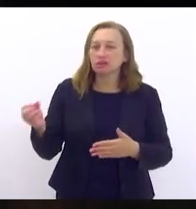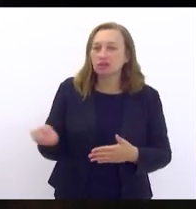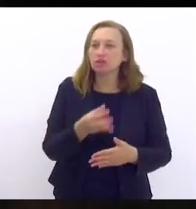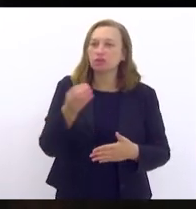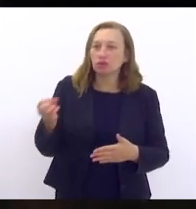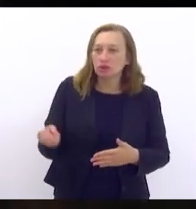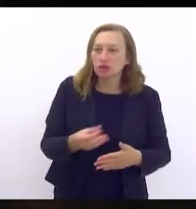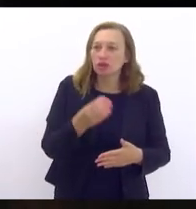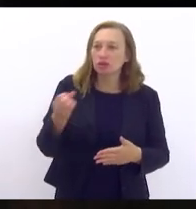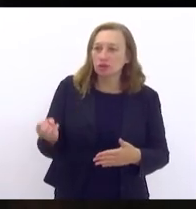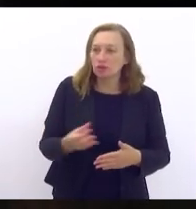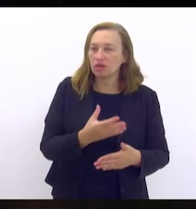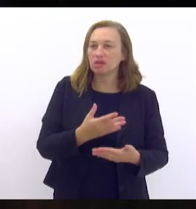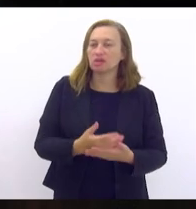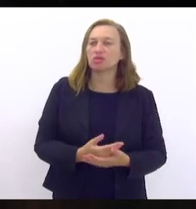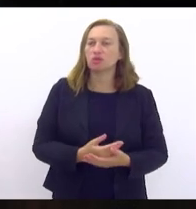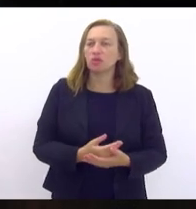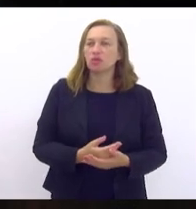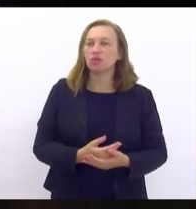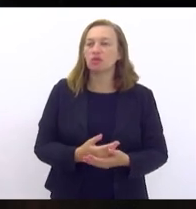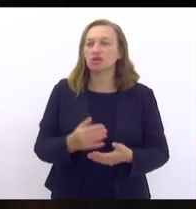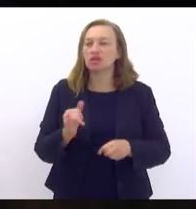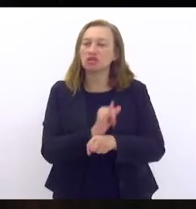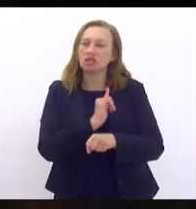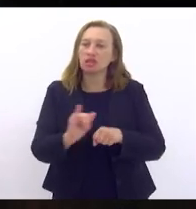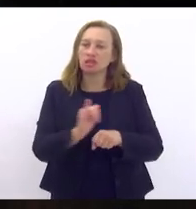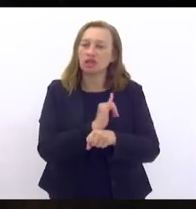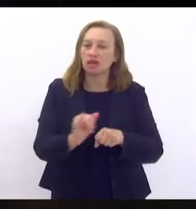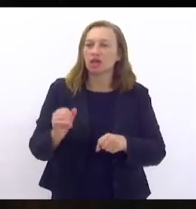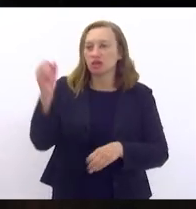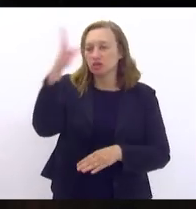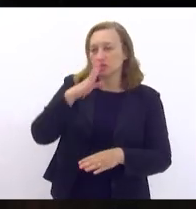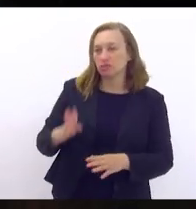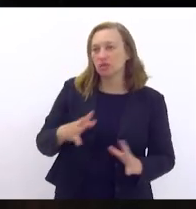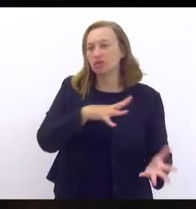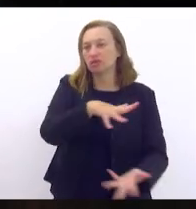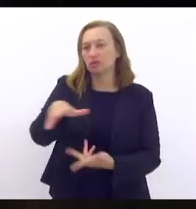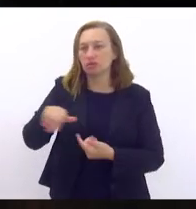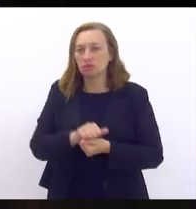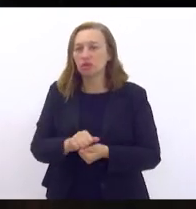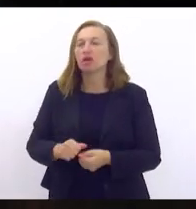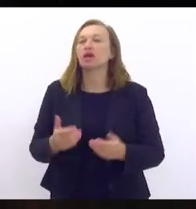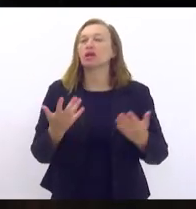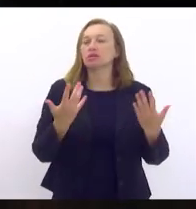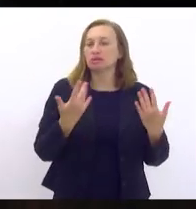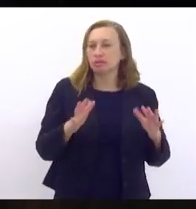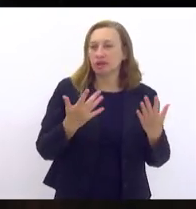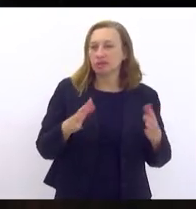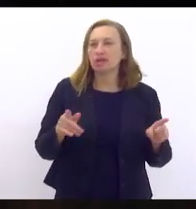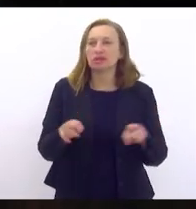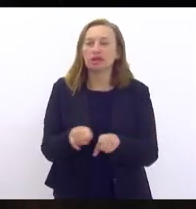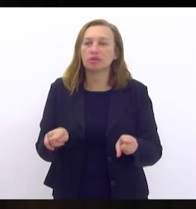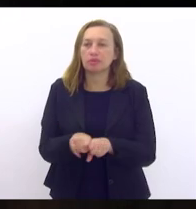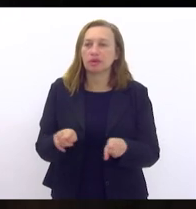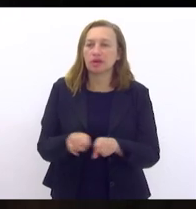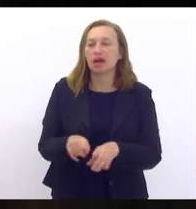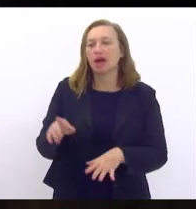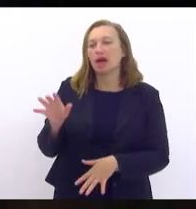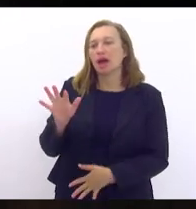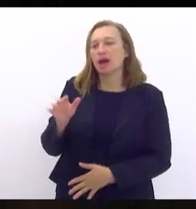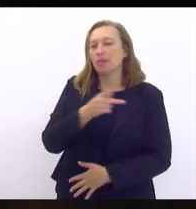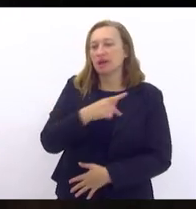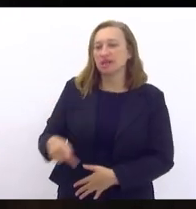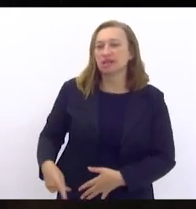para o plástico no Brasil e no mundo e queria cumprimentar também a presidente da plastivida